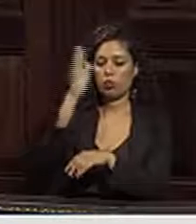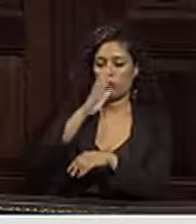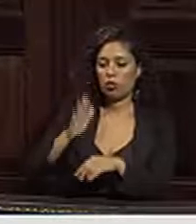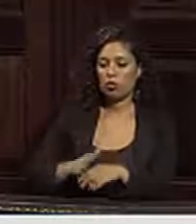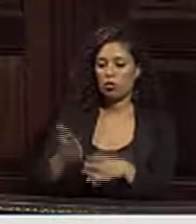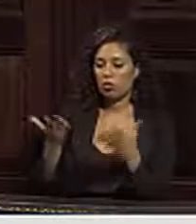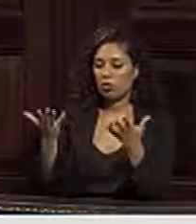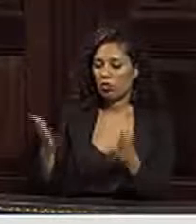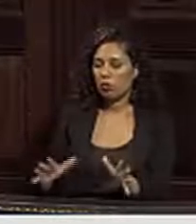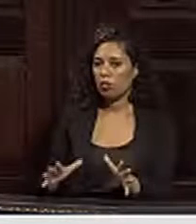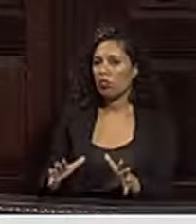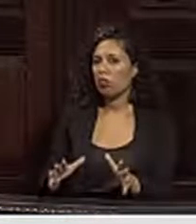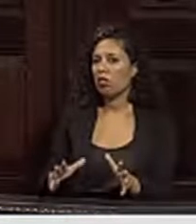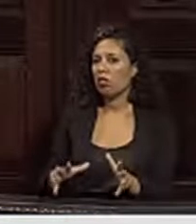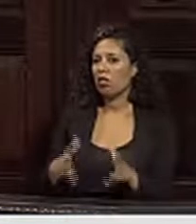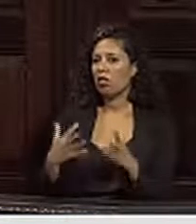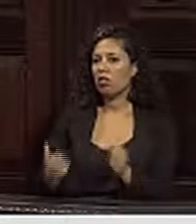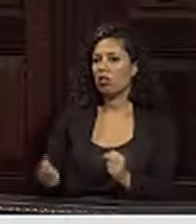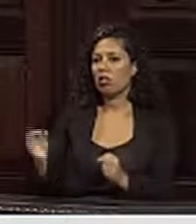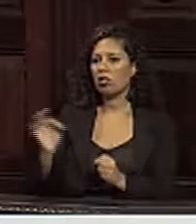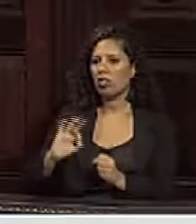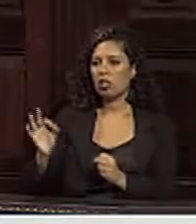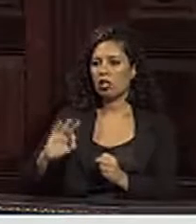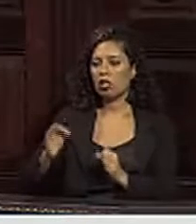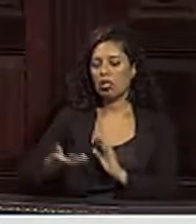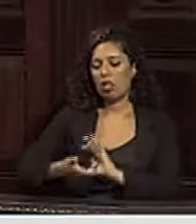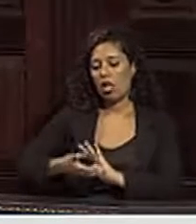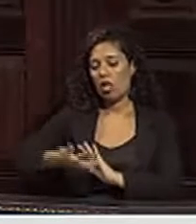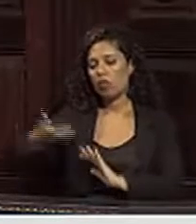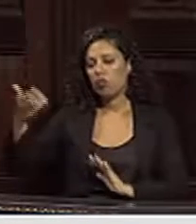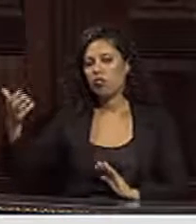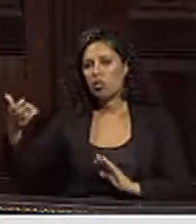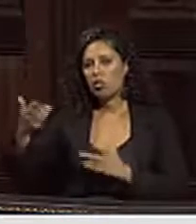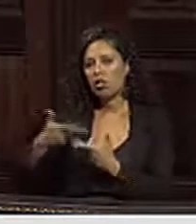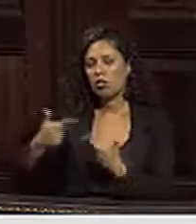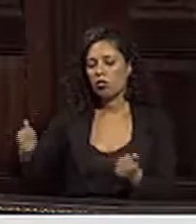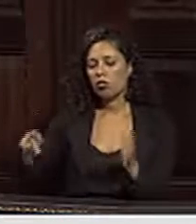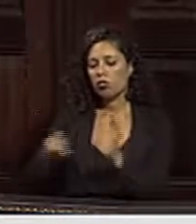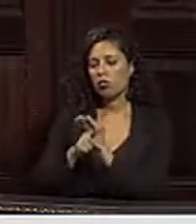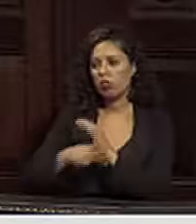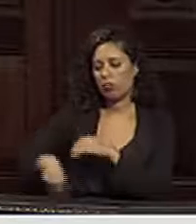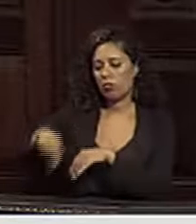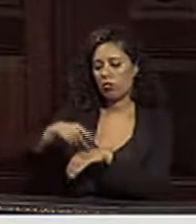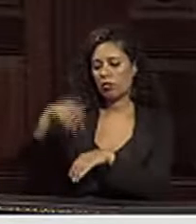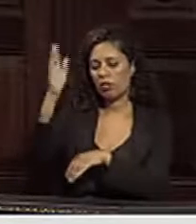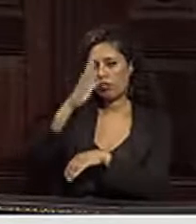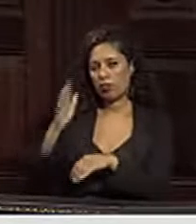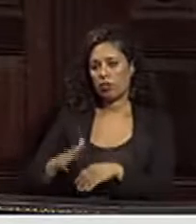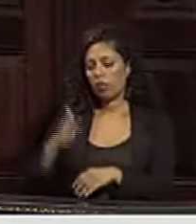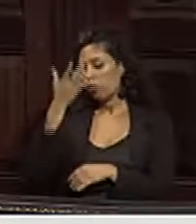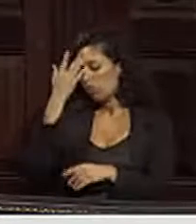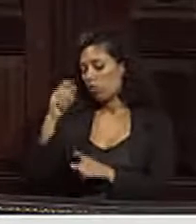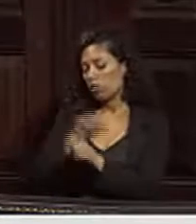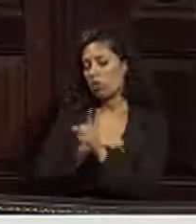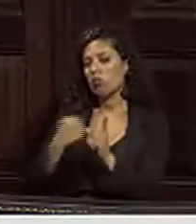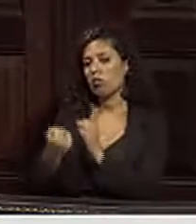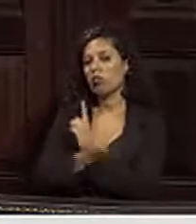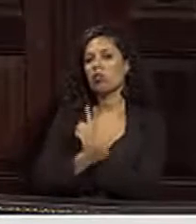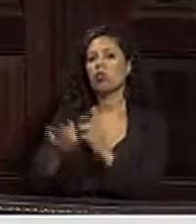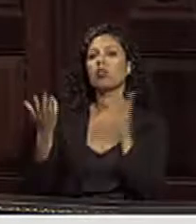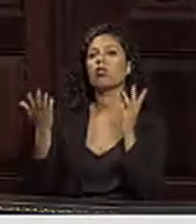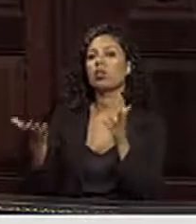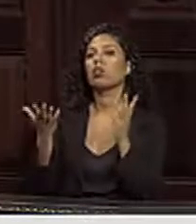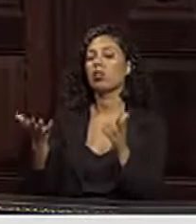entrega das nossas riquezas e retirada de direito. Mas o povo brasileiro quer aquilo que